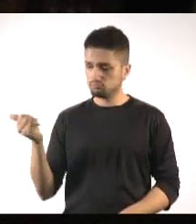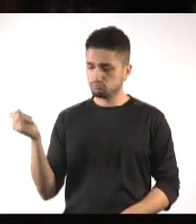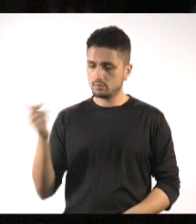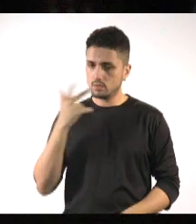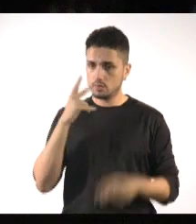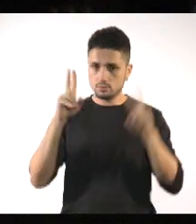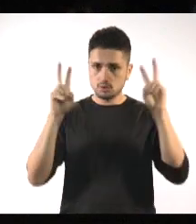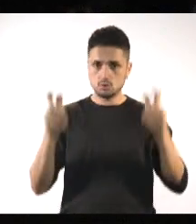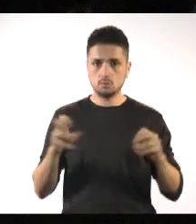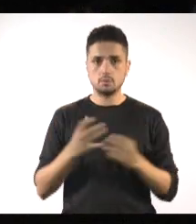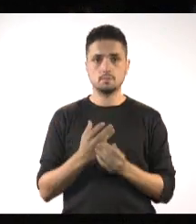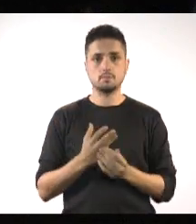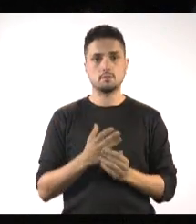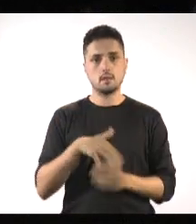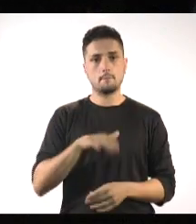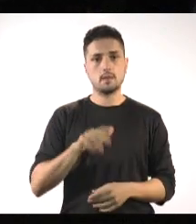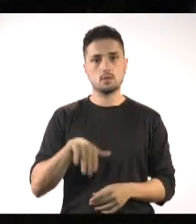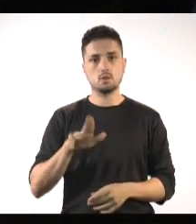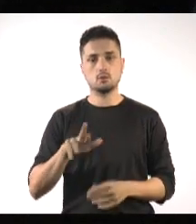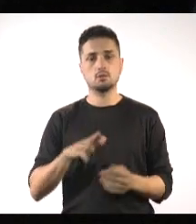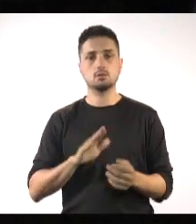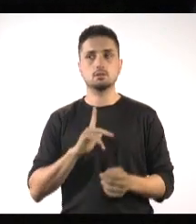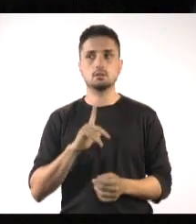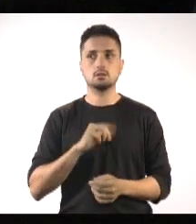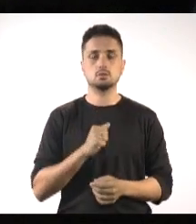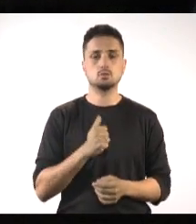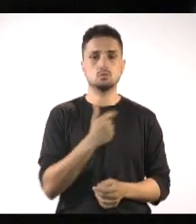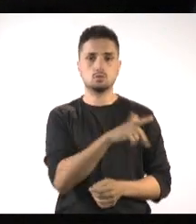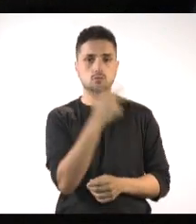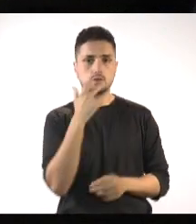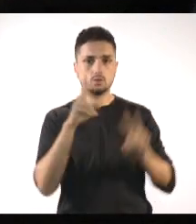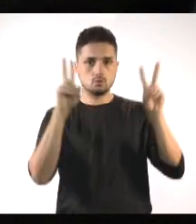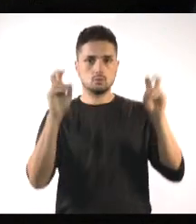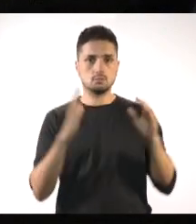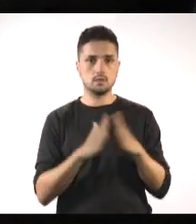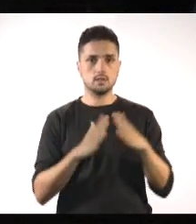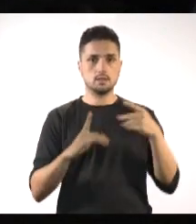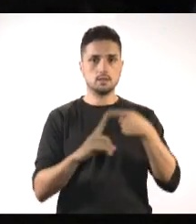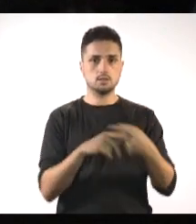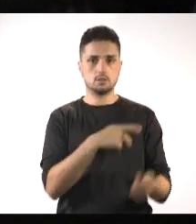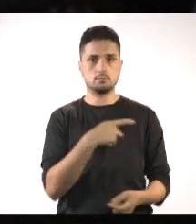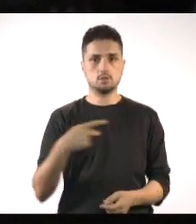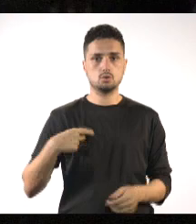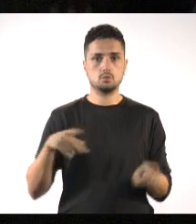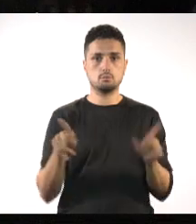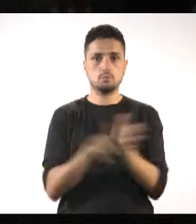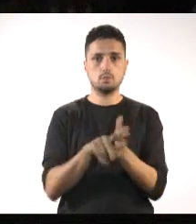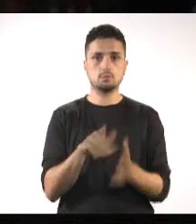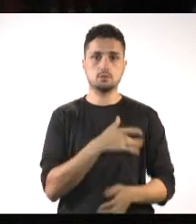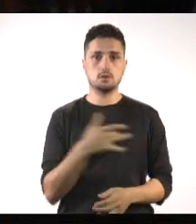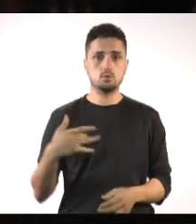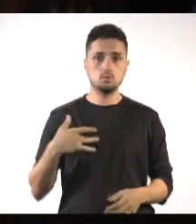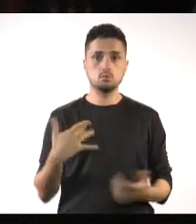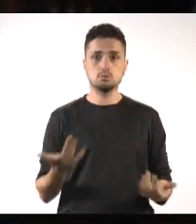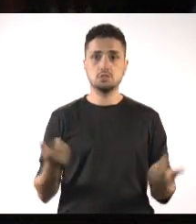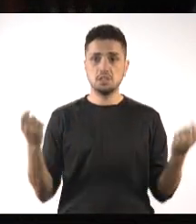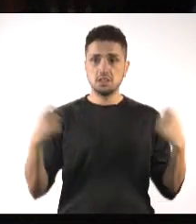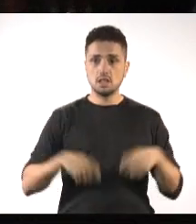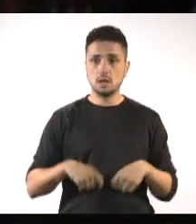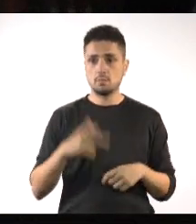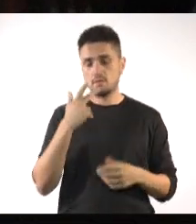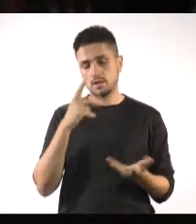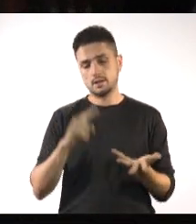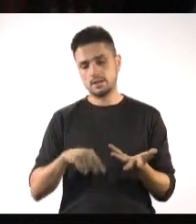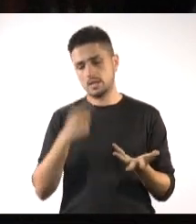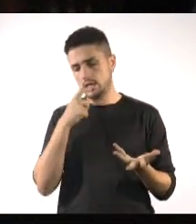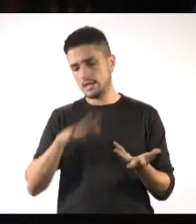menor, foi falado sobre a pastoral da saúde, a gente pode citar a pastoral da